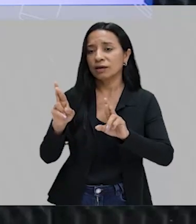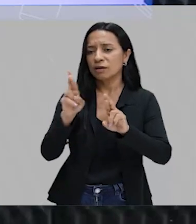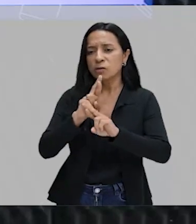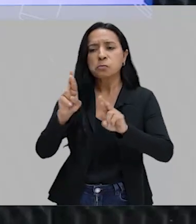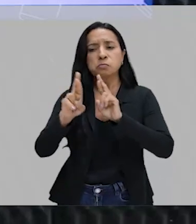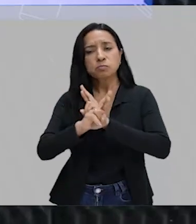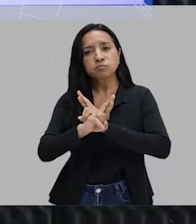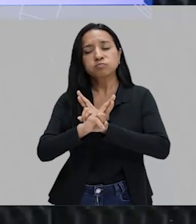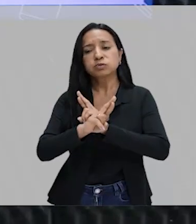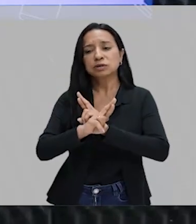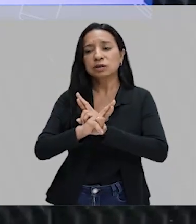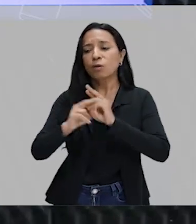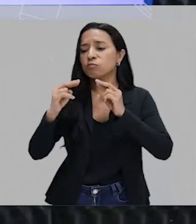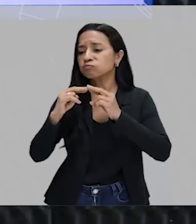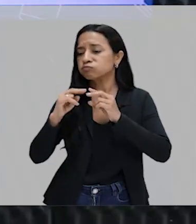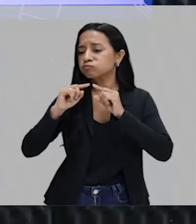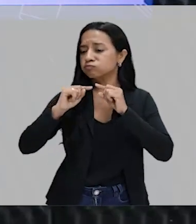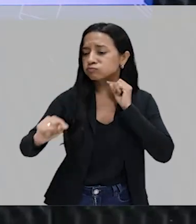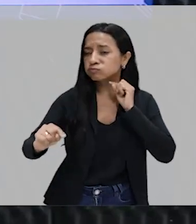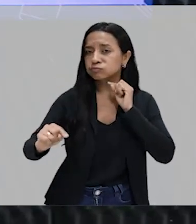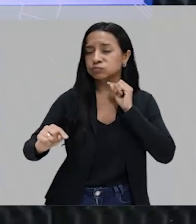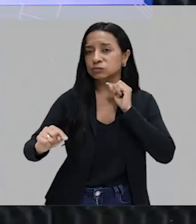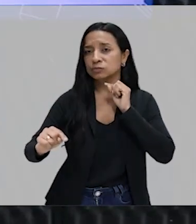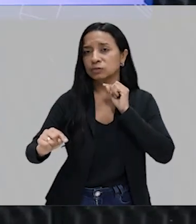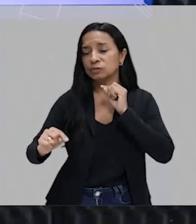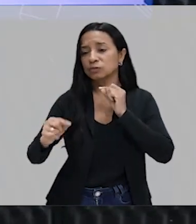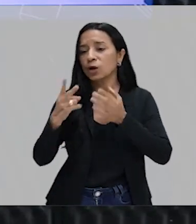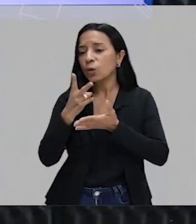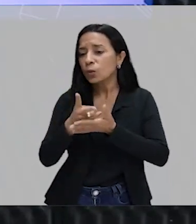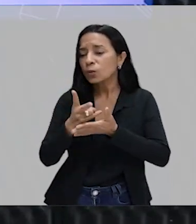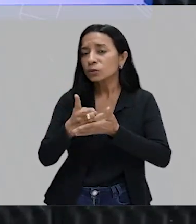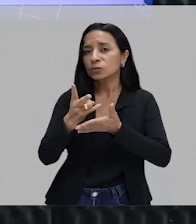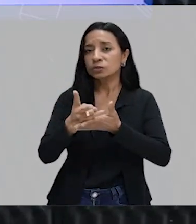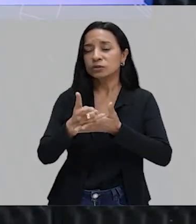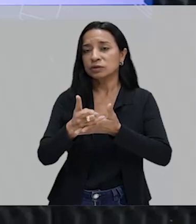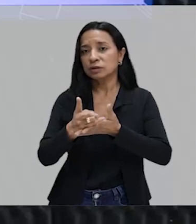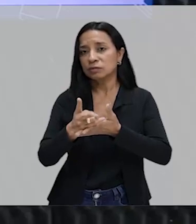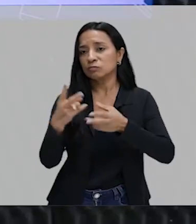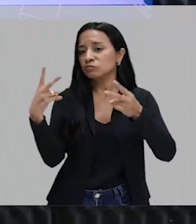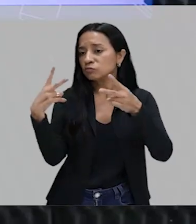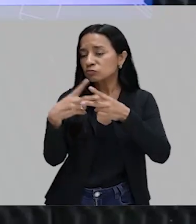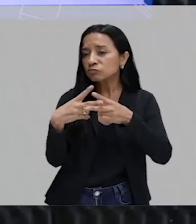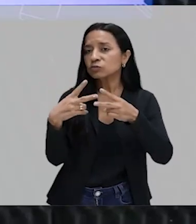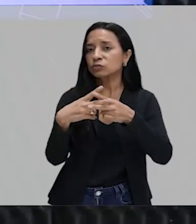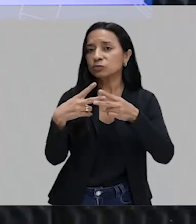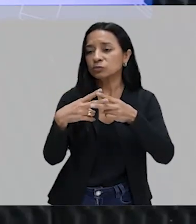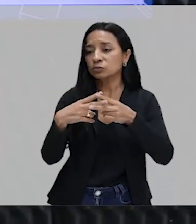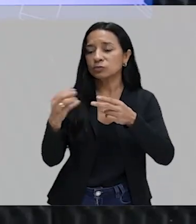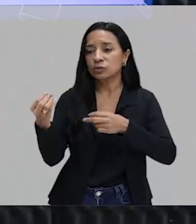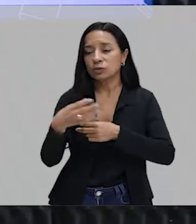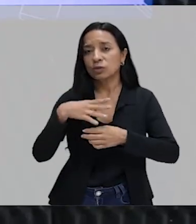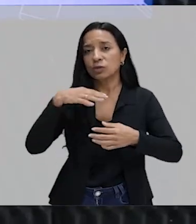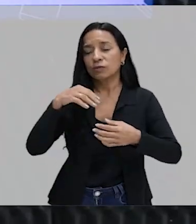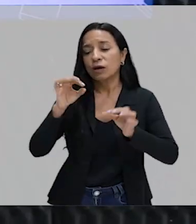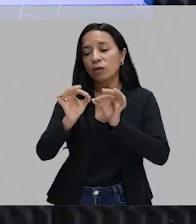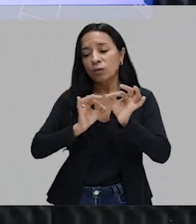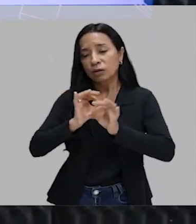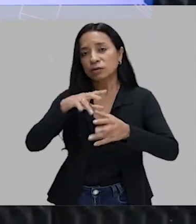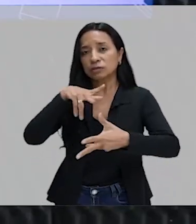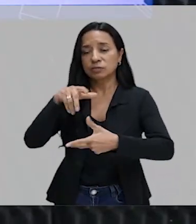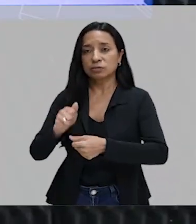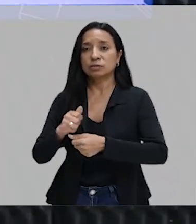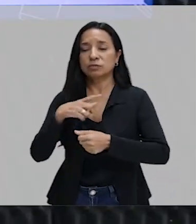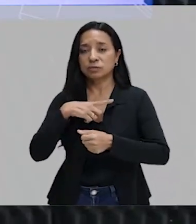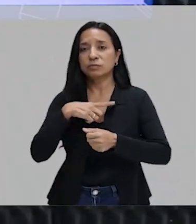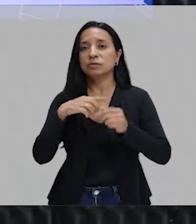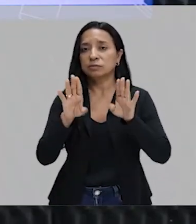certo? Ou a continuidade das rivalidades nessa nova ordem mundial. Outra coisa, nós temos